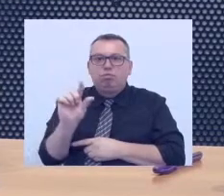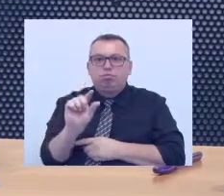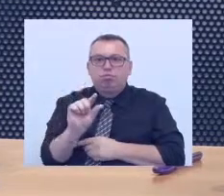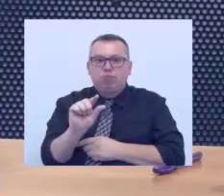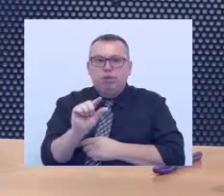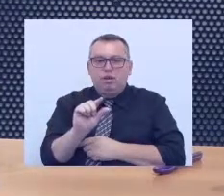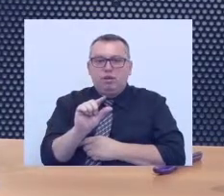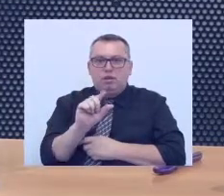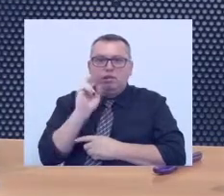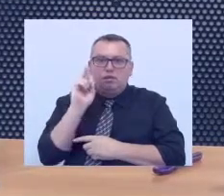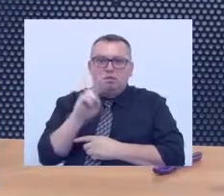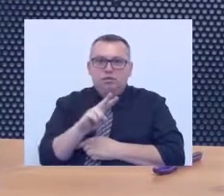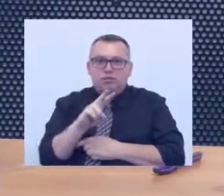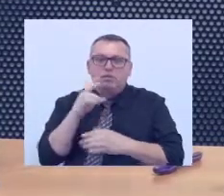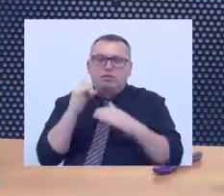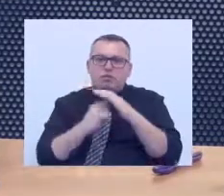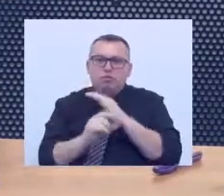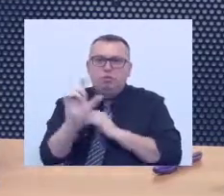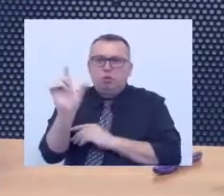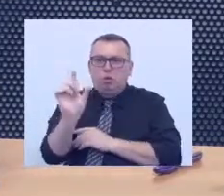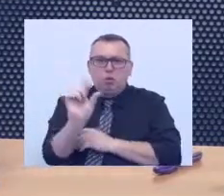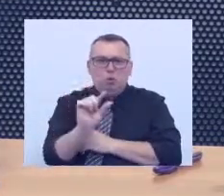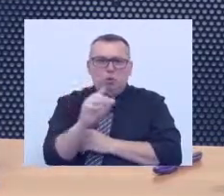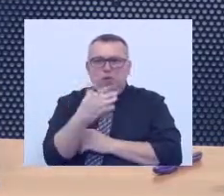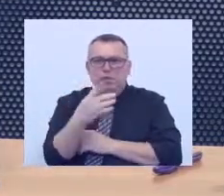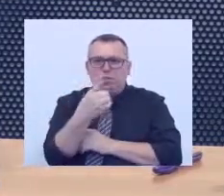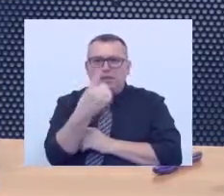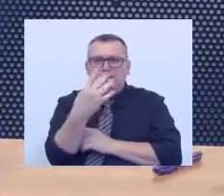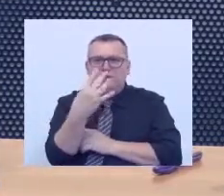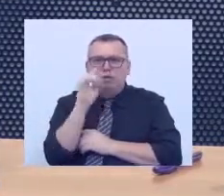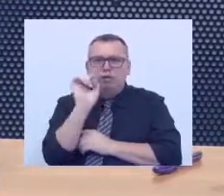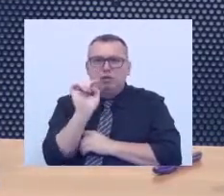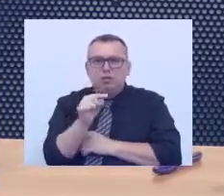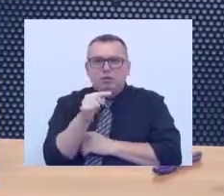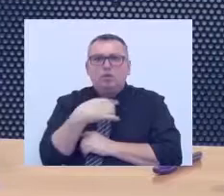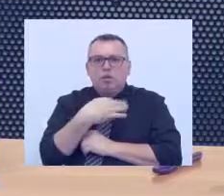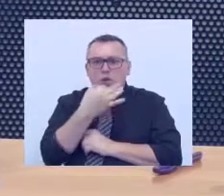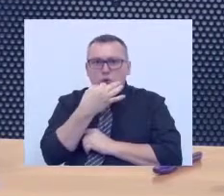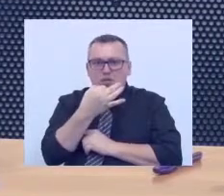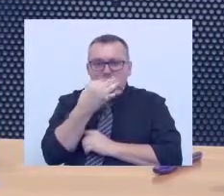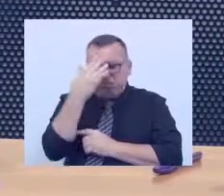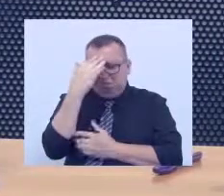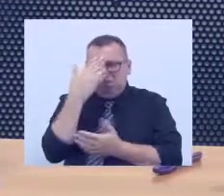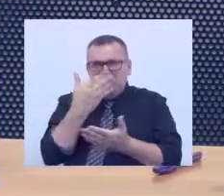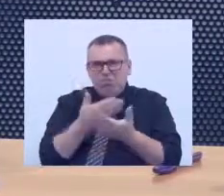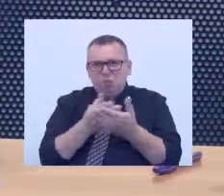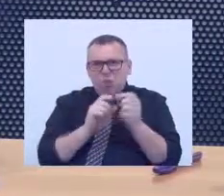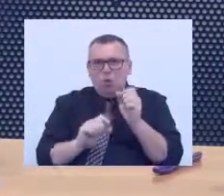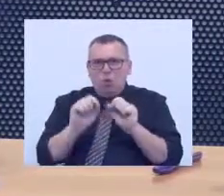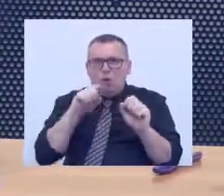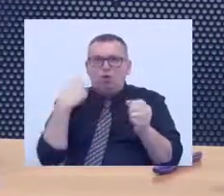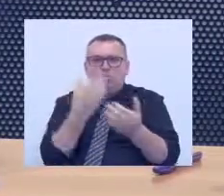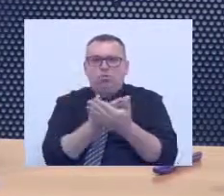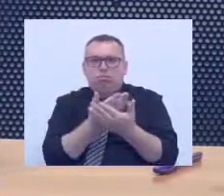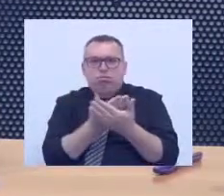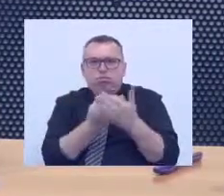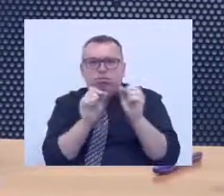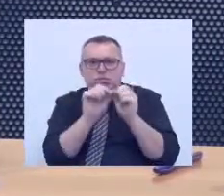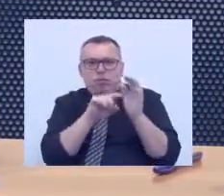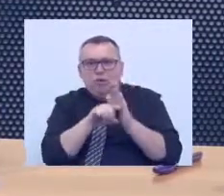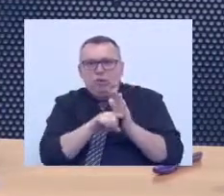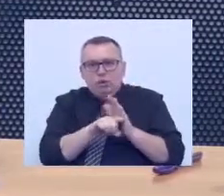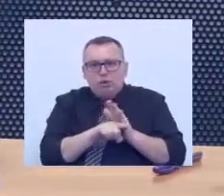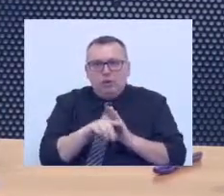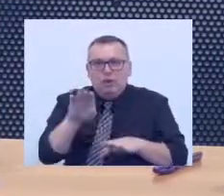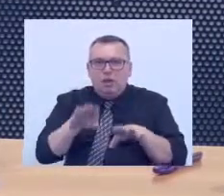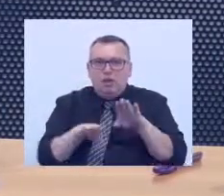uma previsão baixa de investimentos, da ordem de 14 mil. Eu acredito que os estudos que estamos fazendo vai ter uma necessidade de